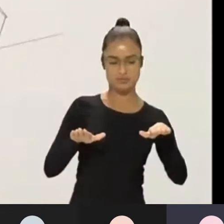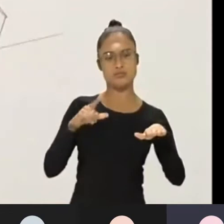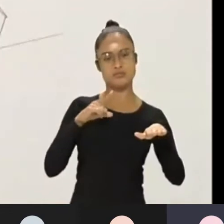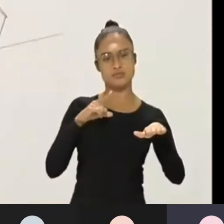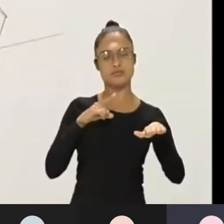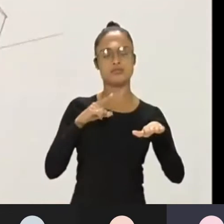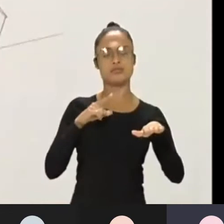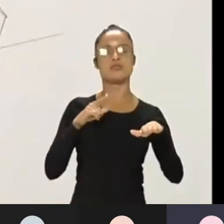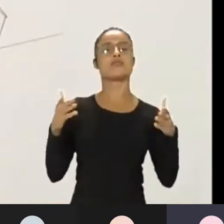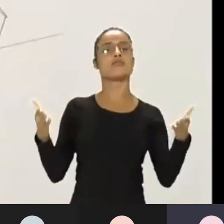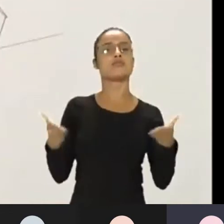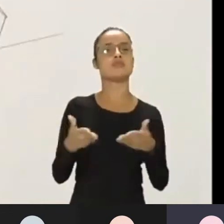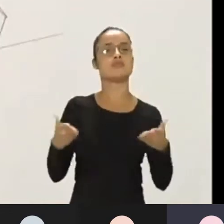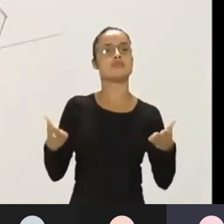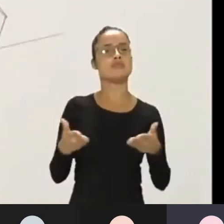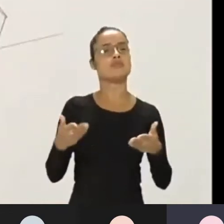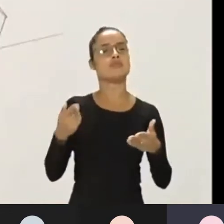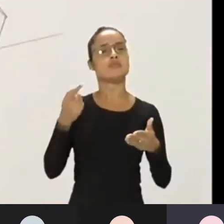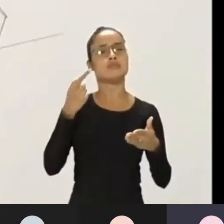E com isso,